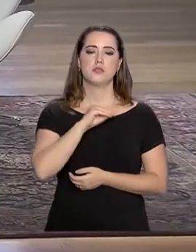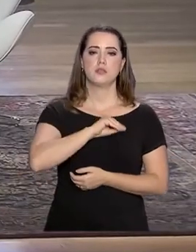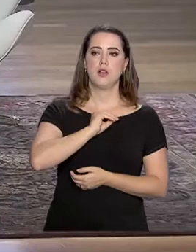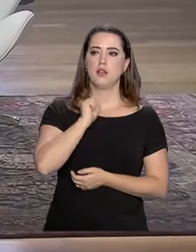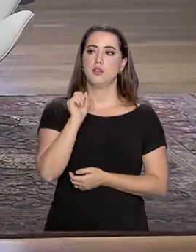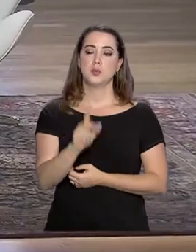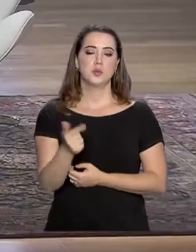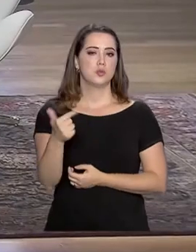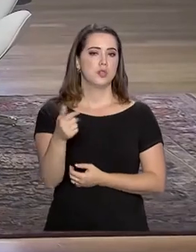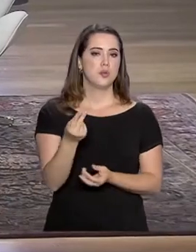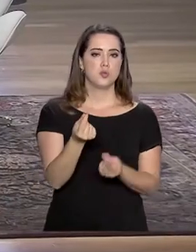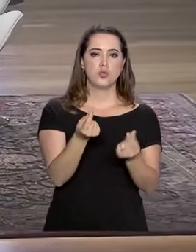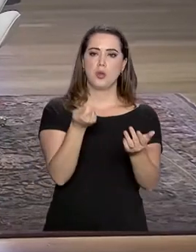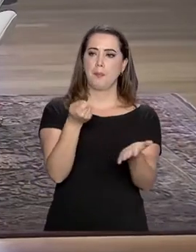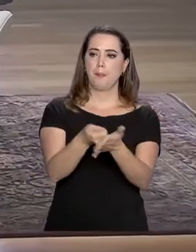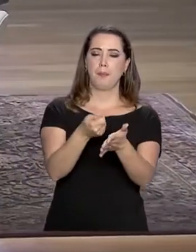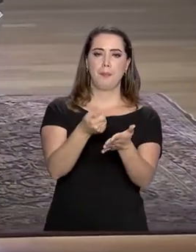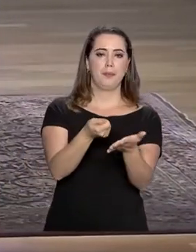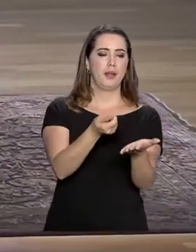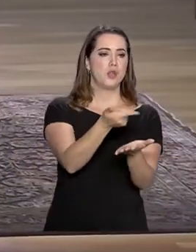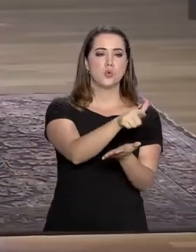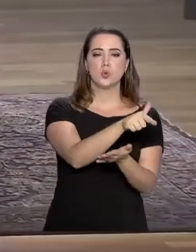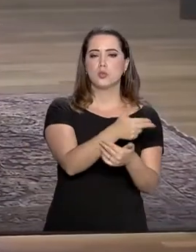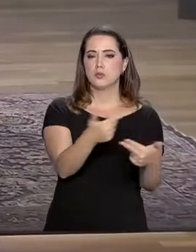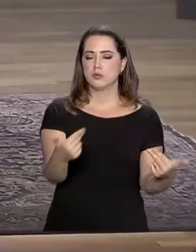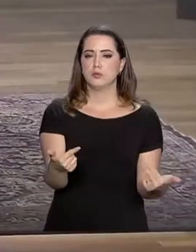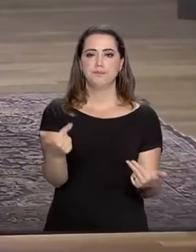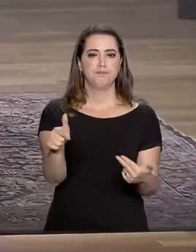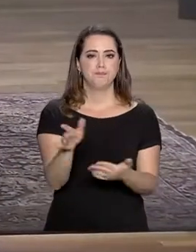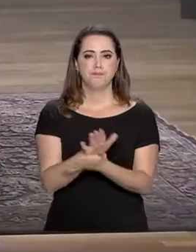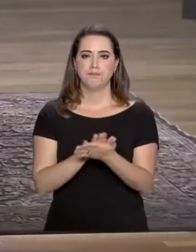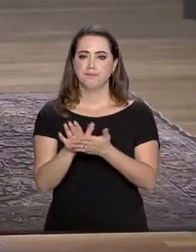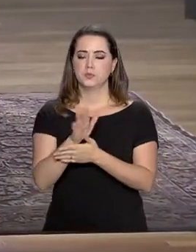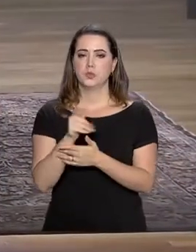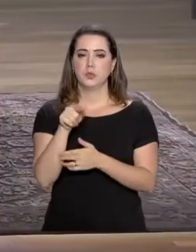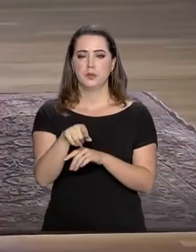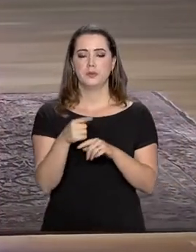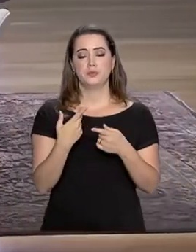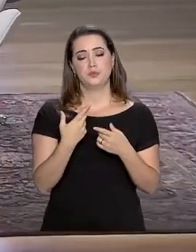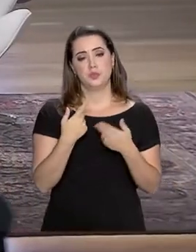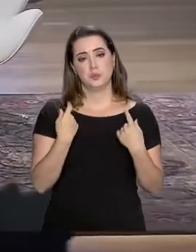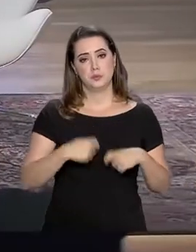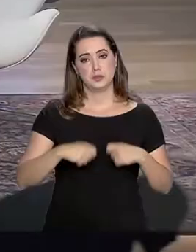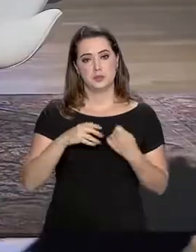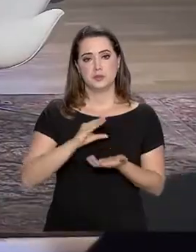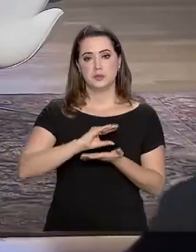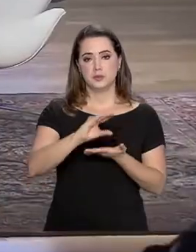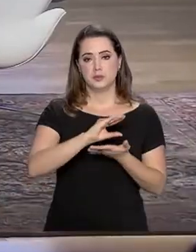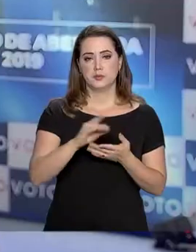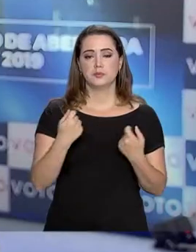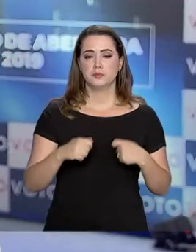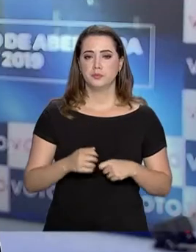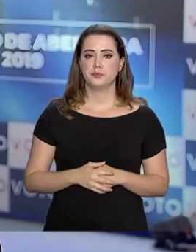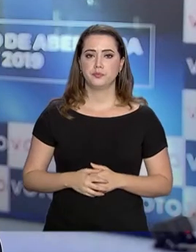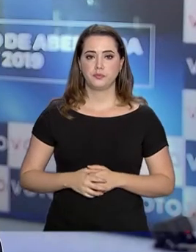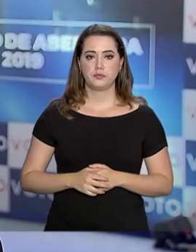Não teremos recurso para custeio e muito menos para os tão necessários investimentos.